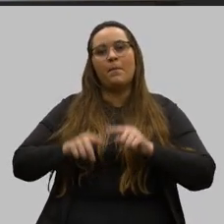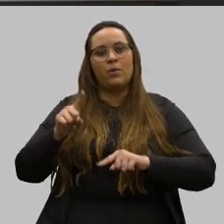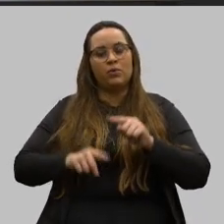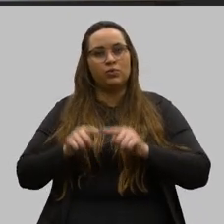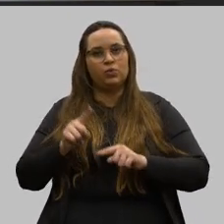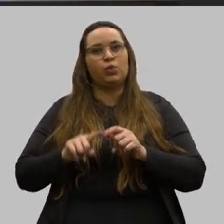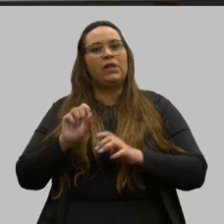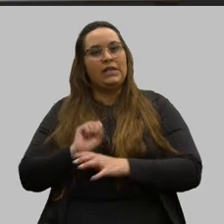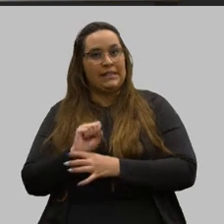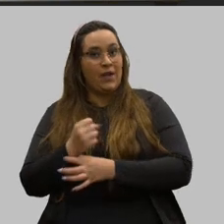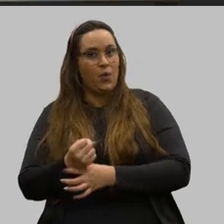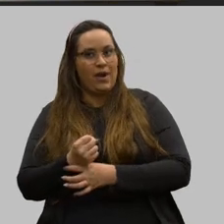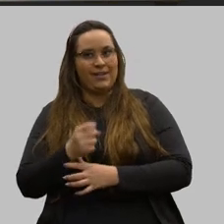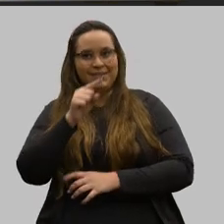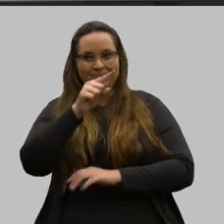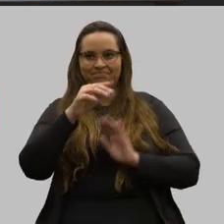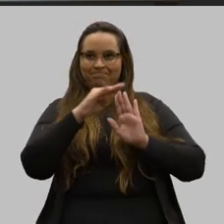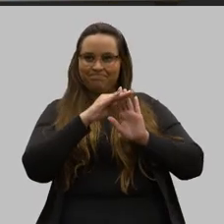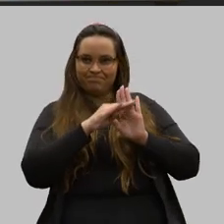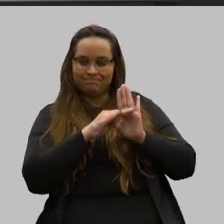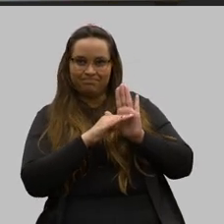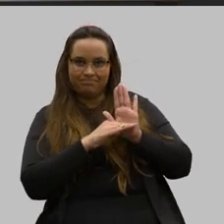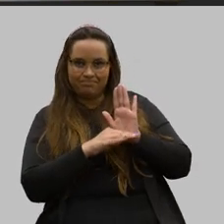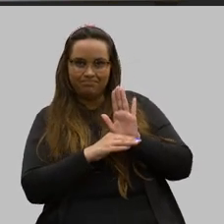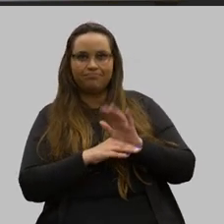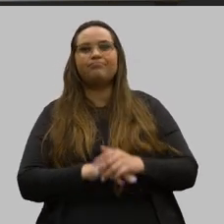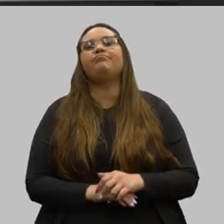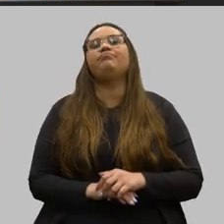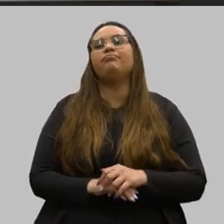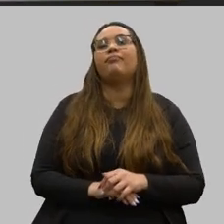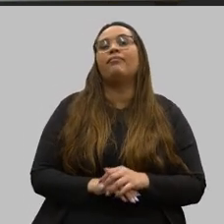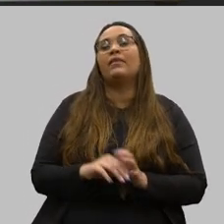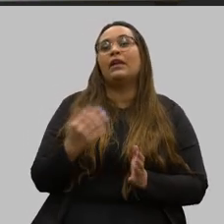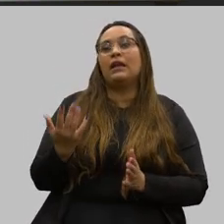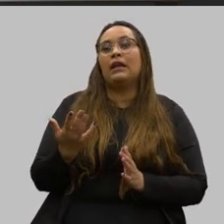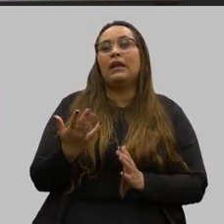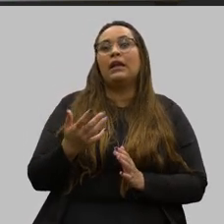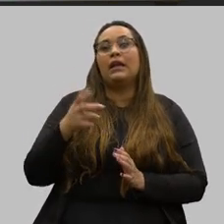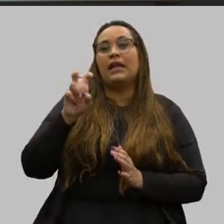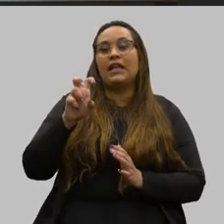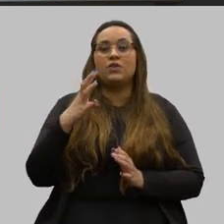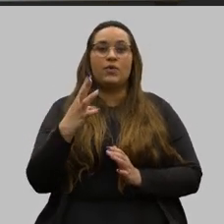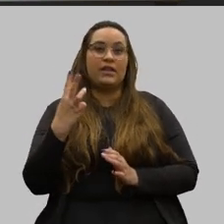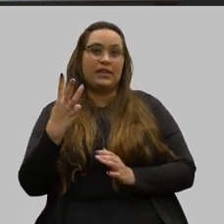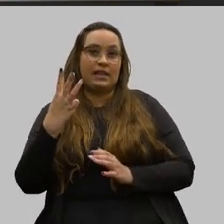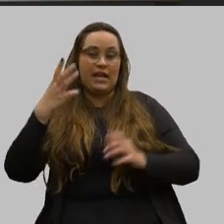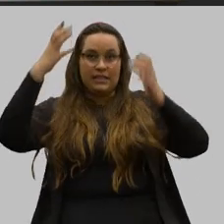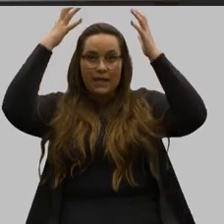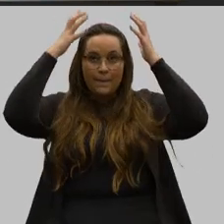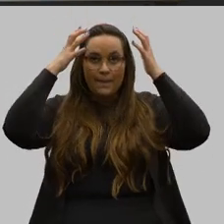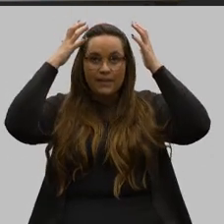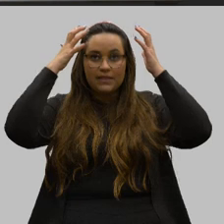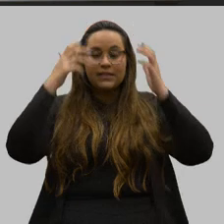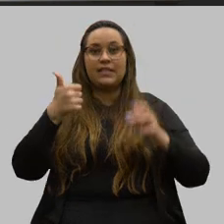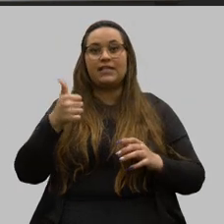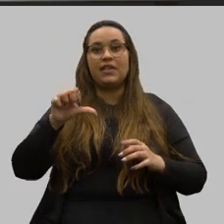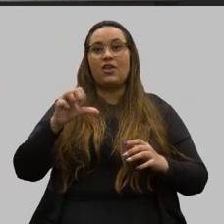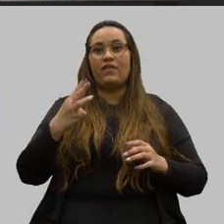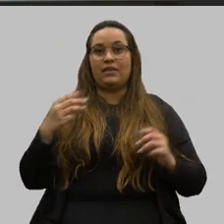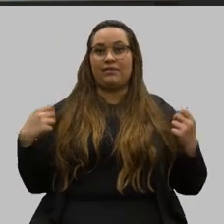que tá sendo demonstrado aí nós tivemos aquisição de 543 capacetes 193 conjuntos especiais e